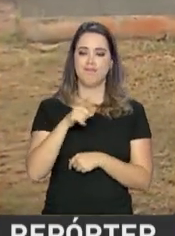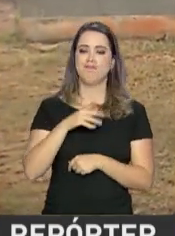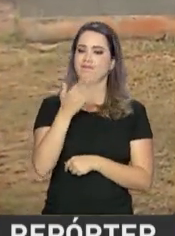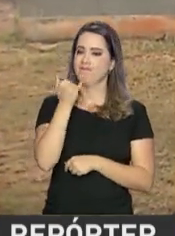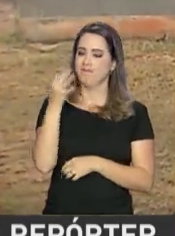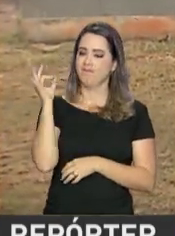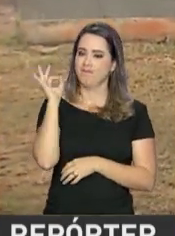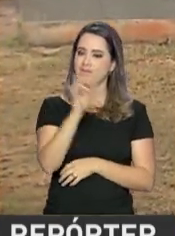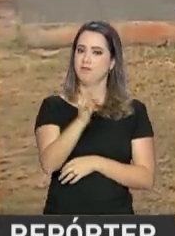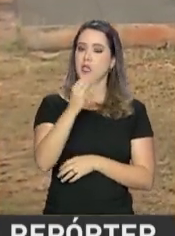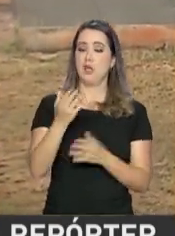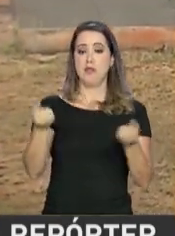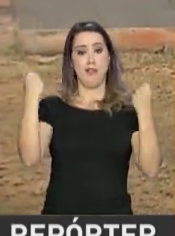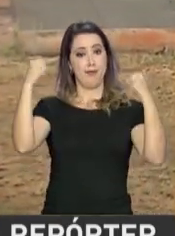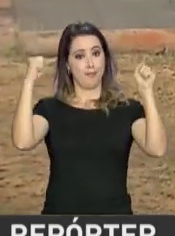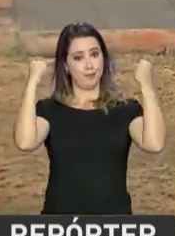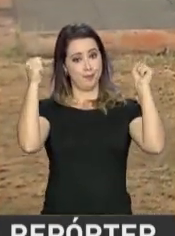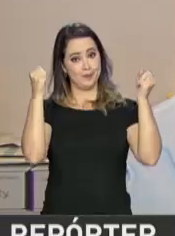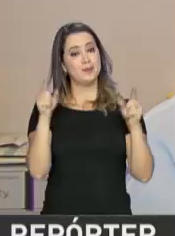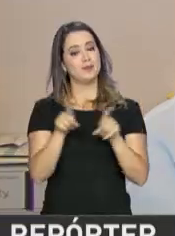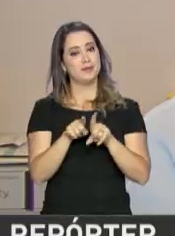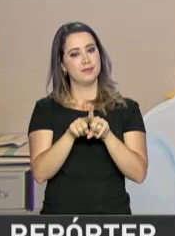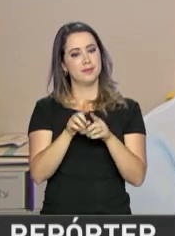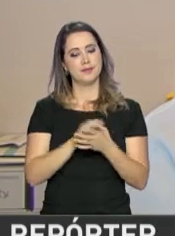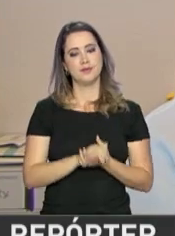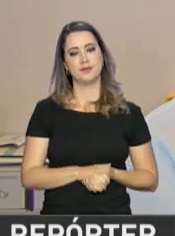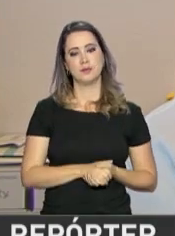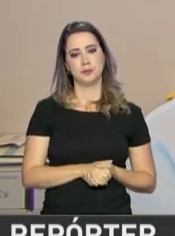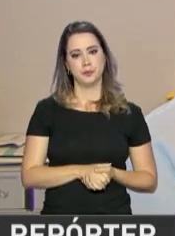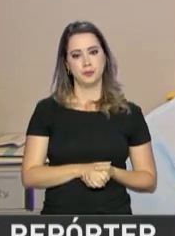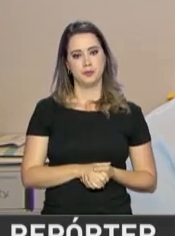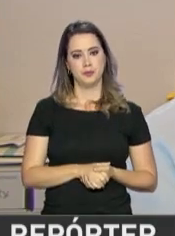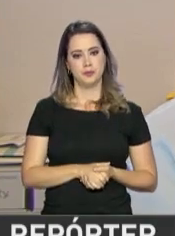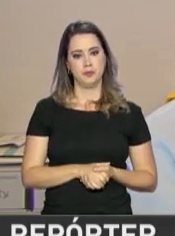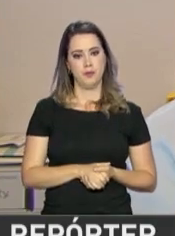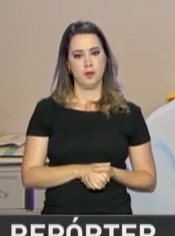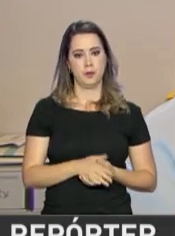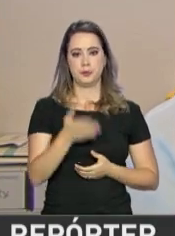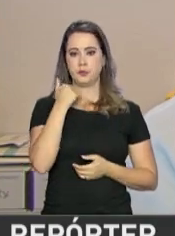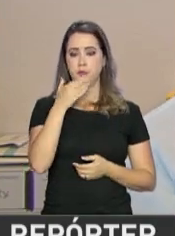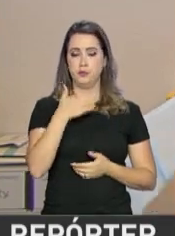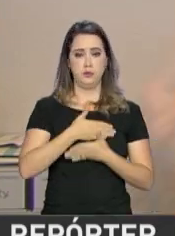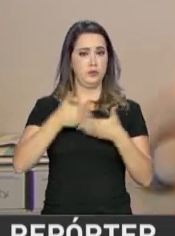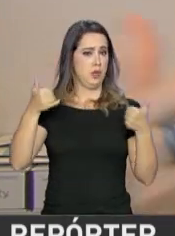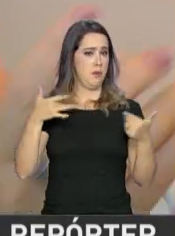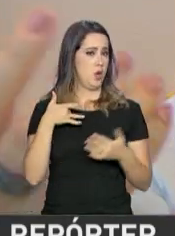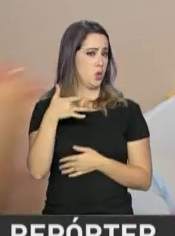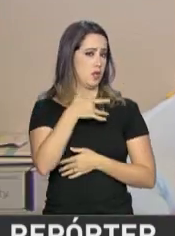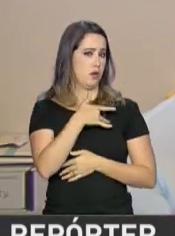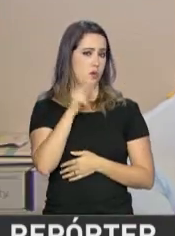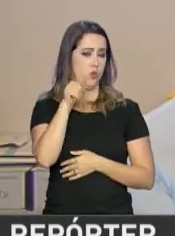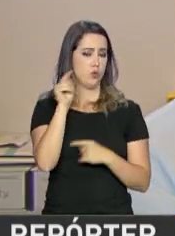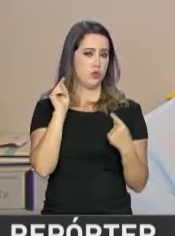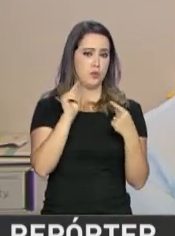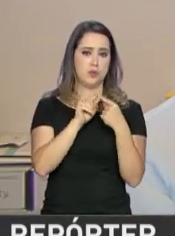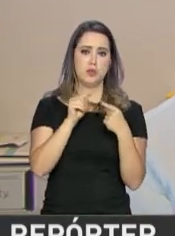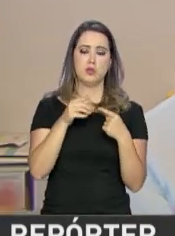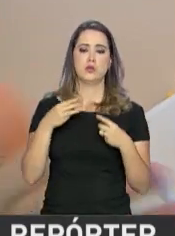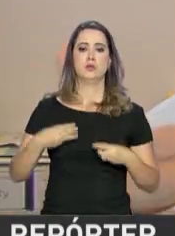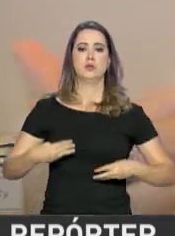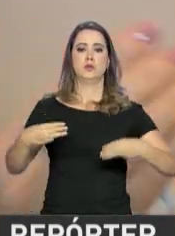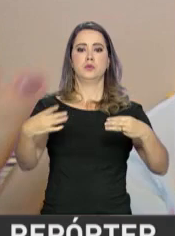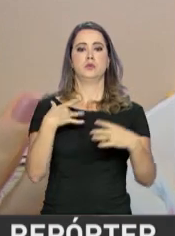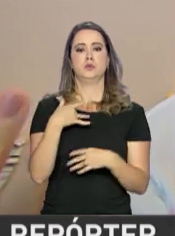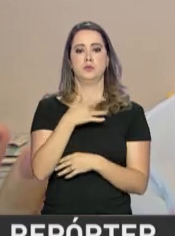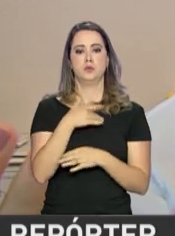ea prática de atividade física alimentação mais saudável inclusive uma das metas do ministério é